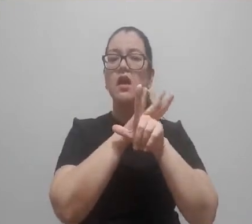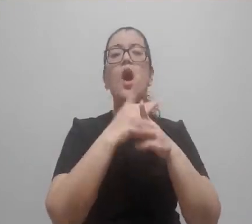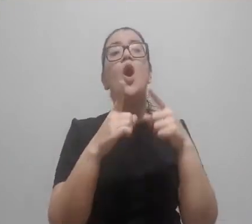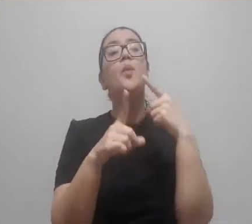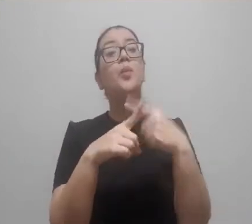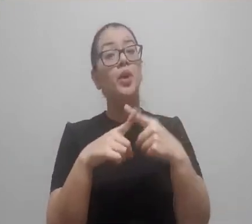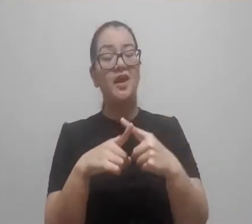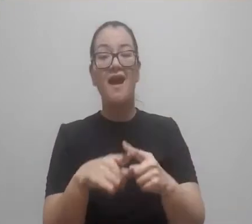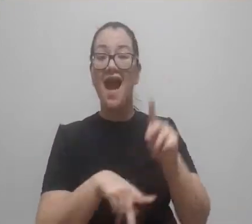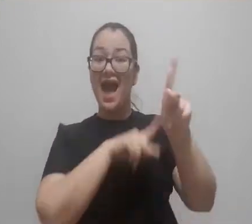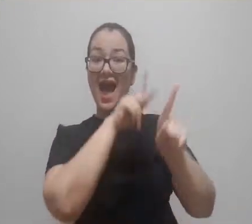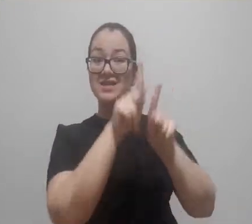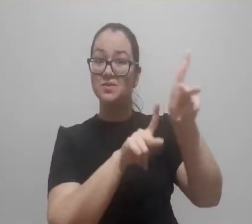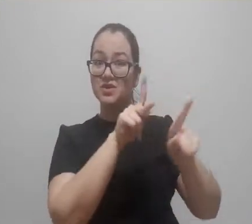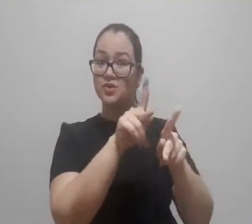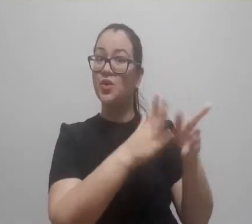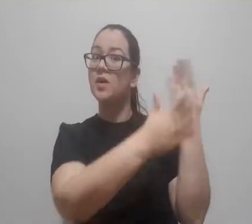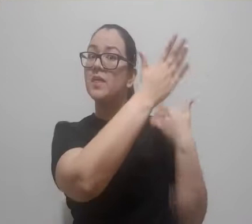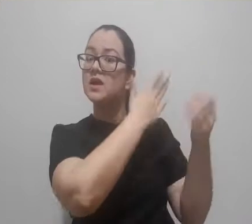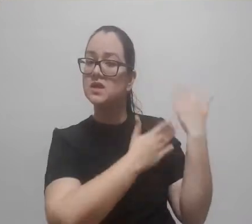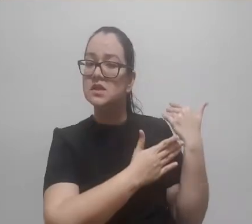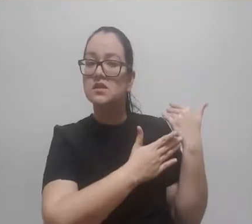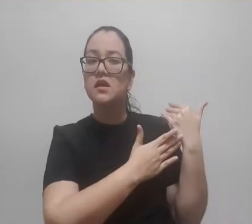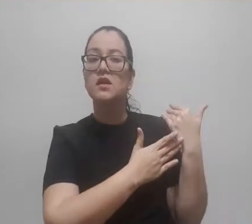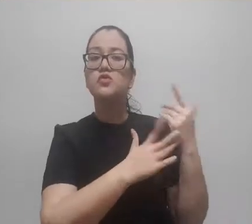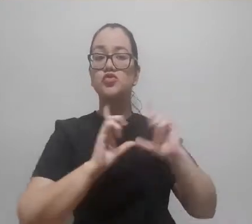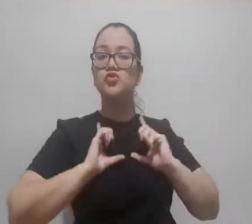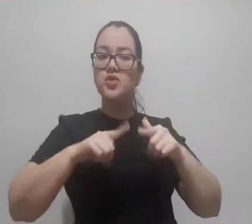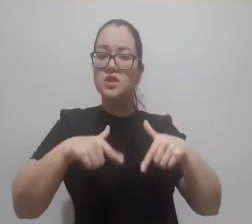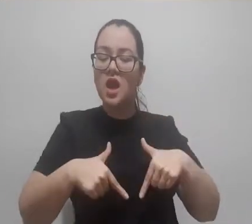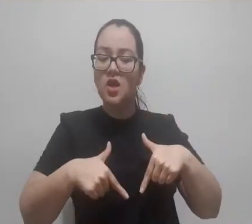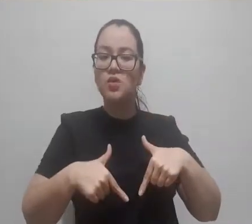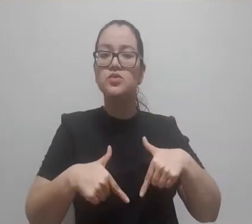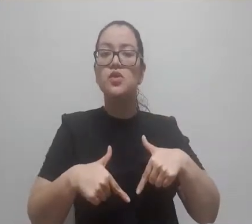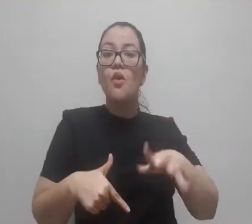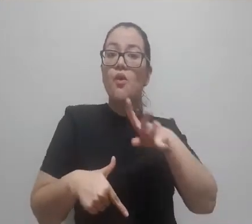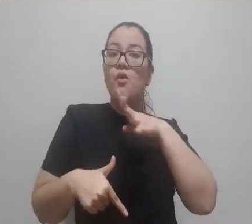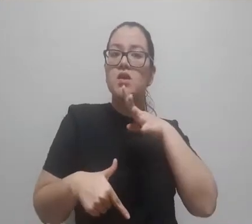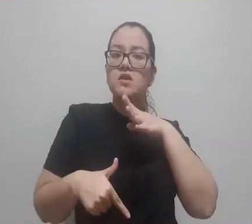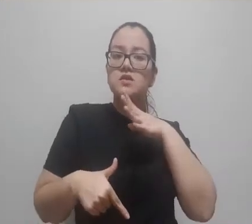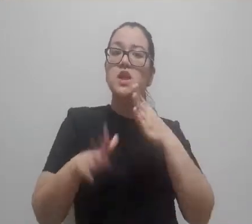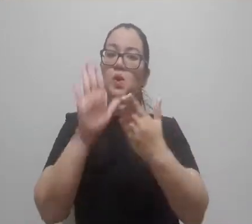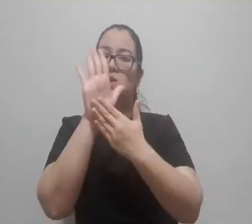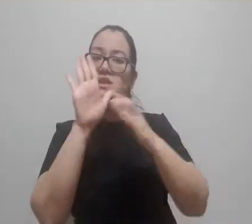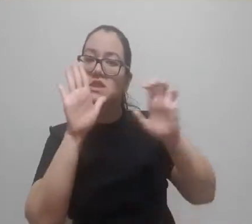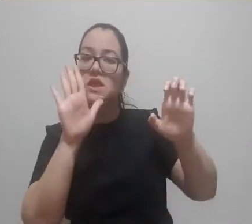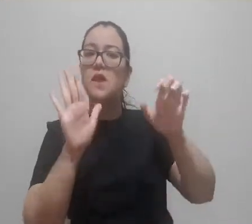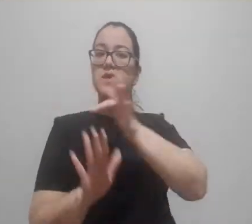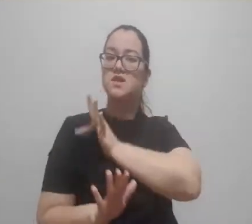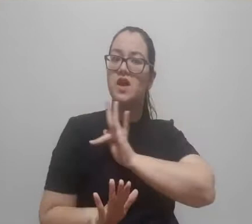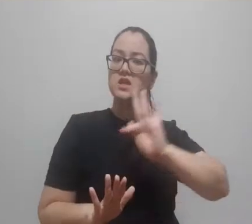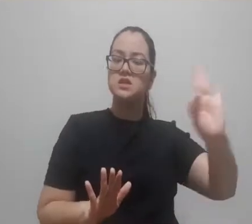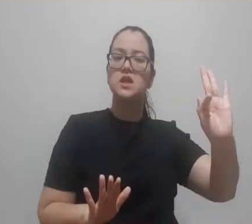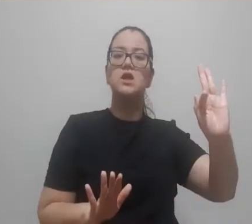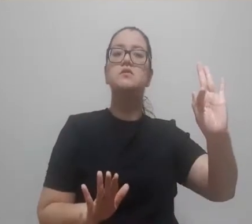era expositor da lei ali naquele contexto? Escribas e fariseus. Aí esse